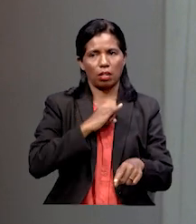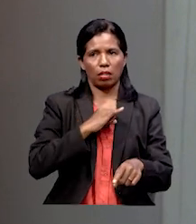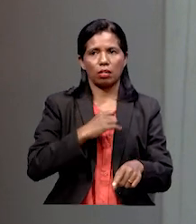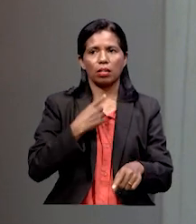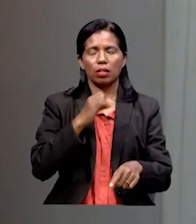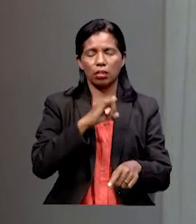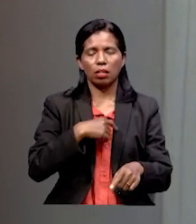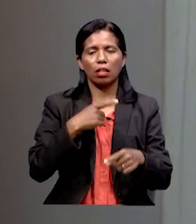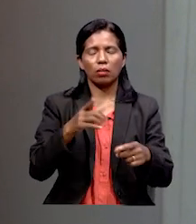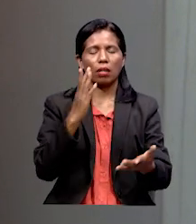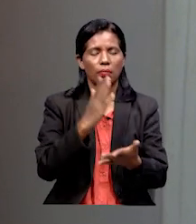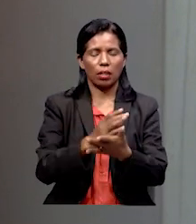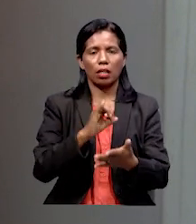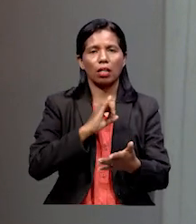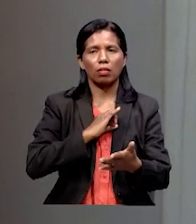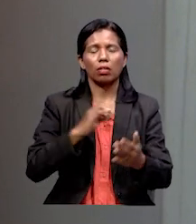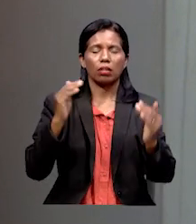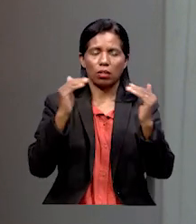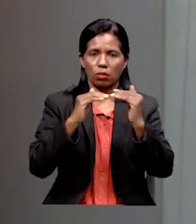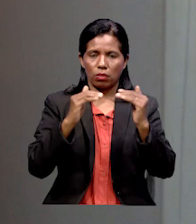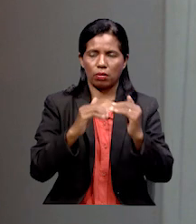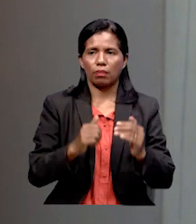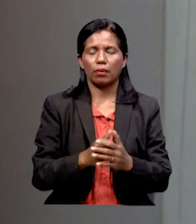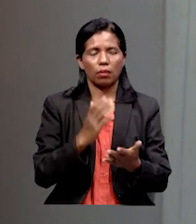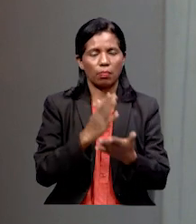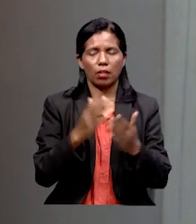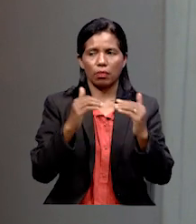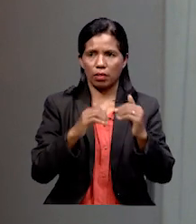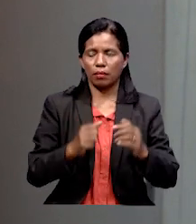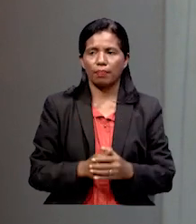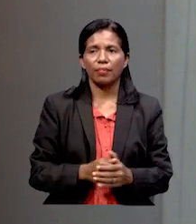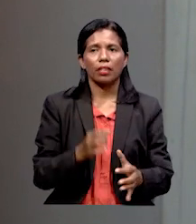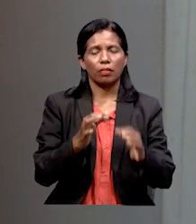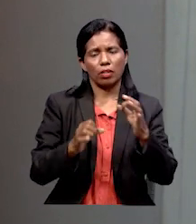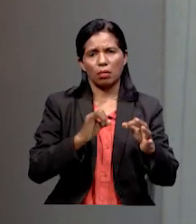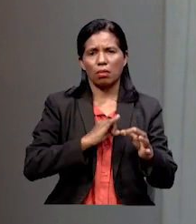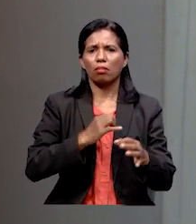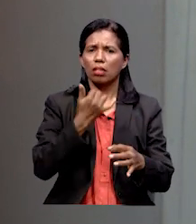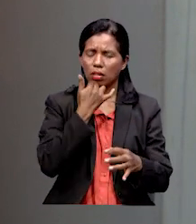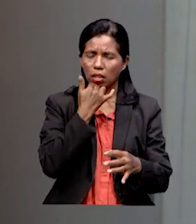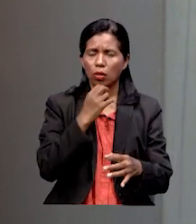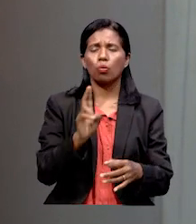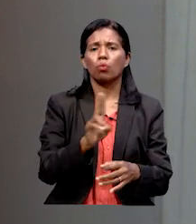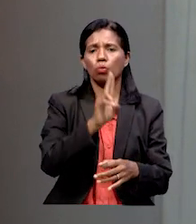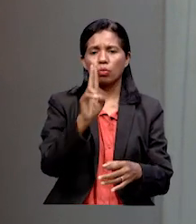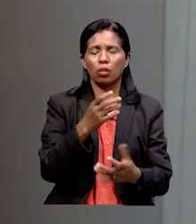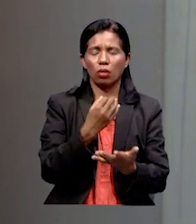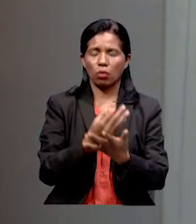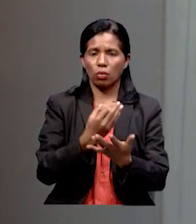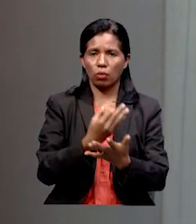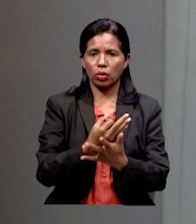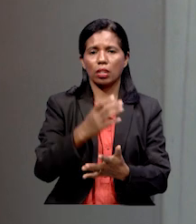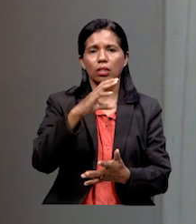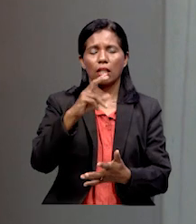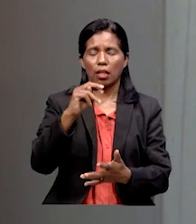mane kompetensi batu halo kongresu ne kare kita ne mane ero uza osan subvensan partidu ni